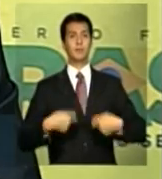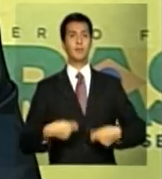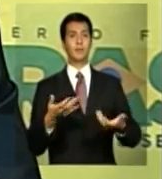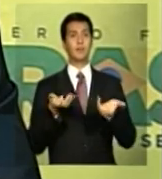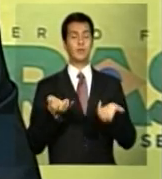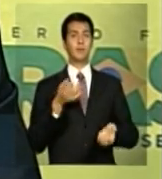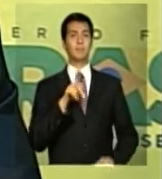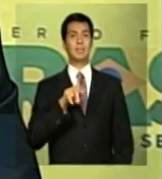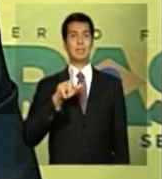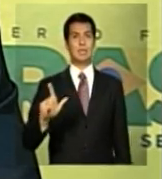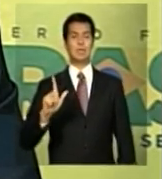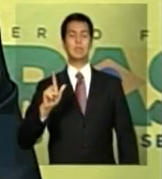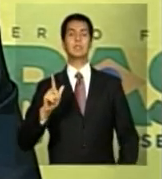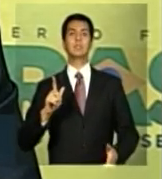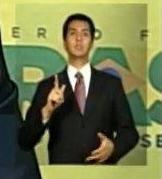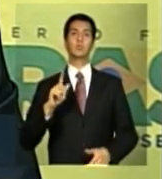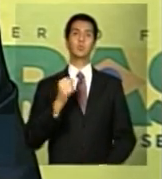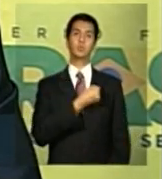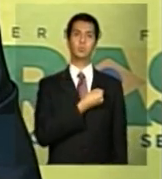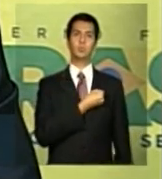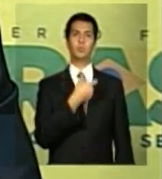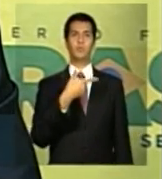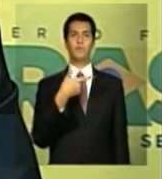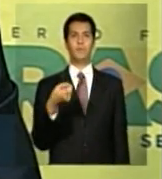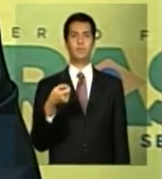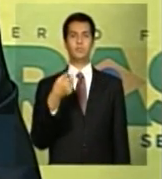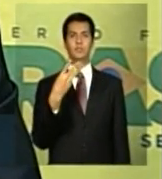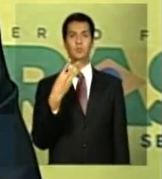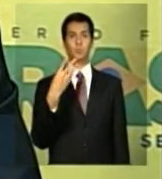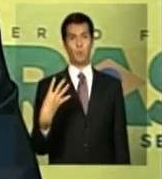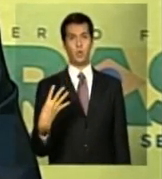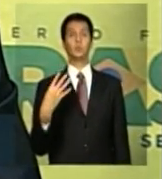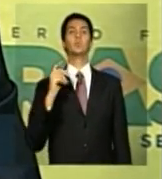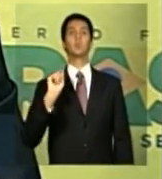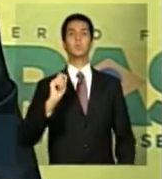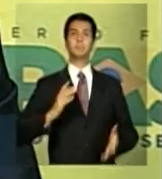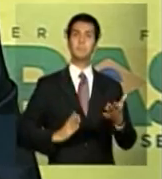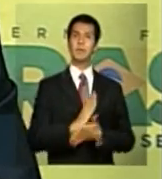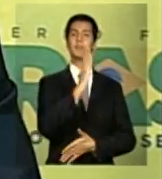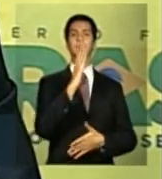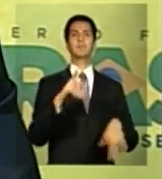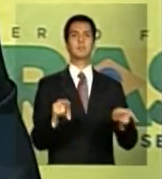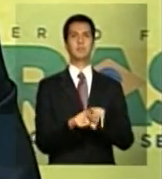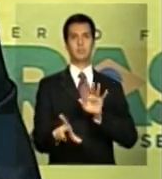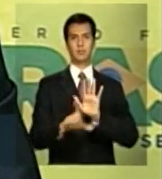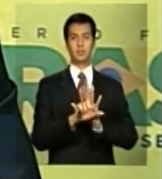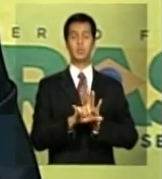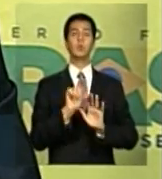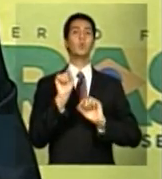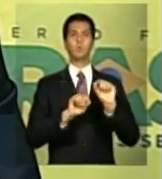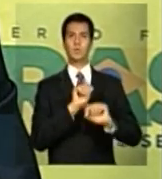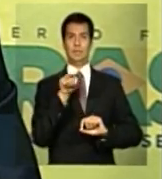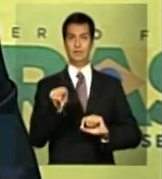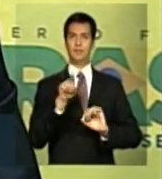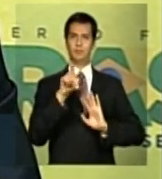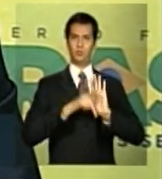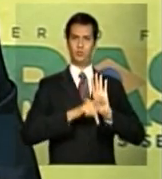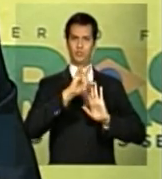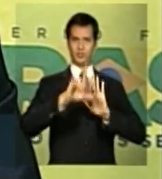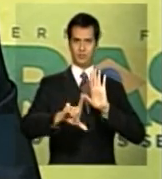PL 2034, que é um projeto de lei que estabelece